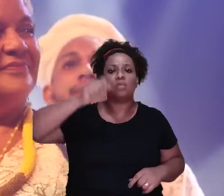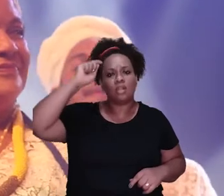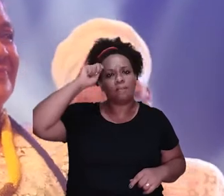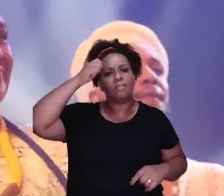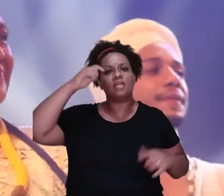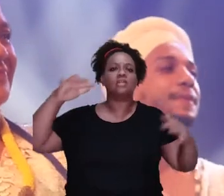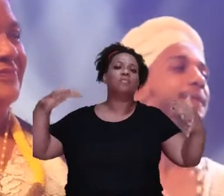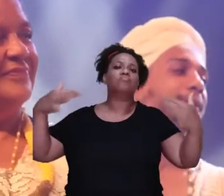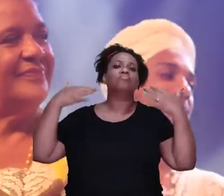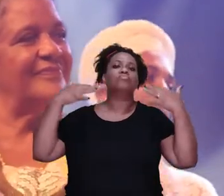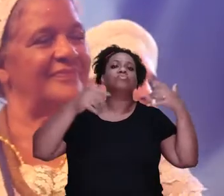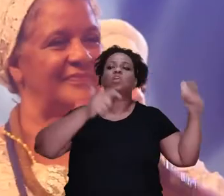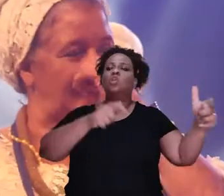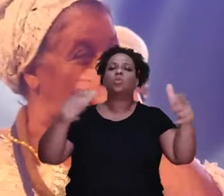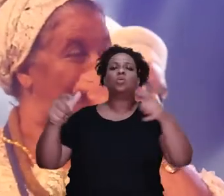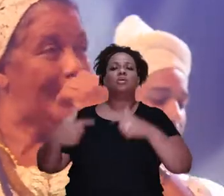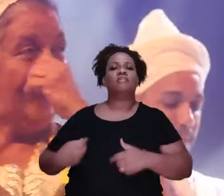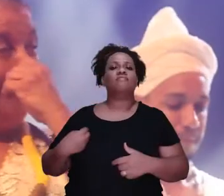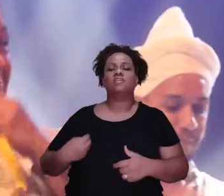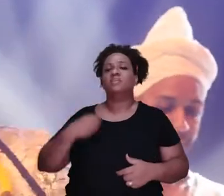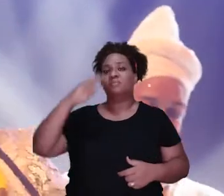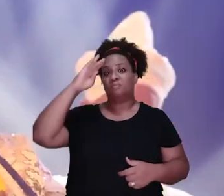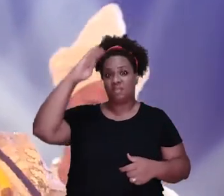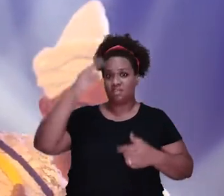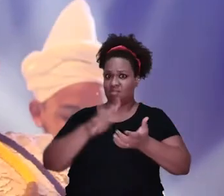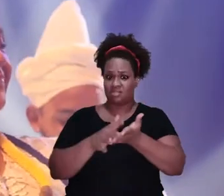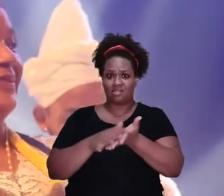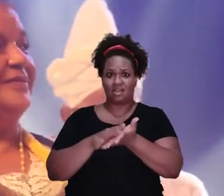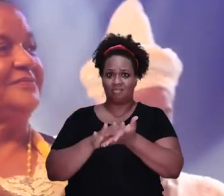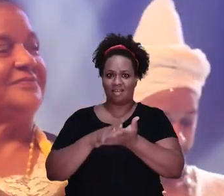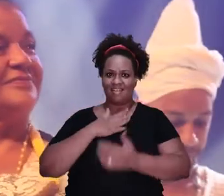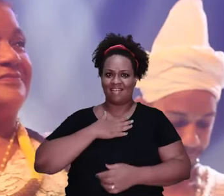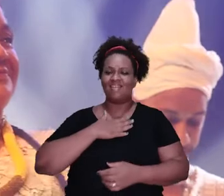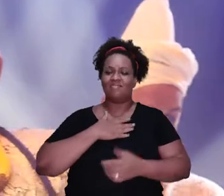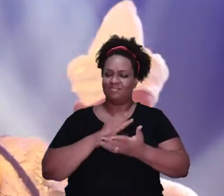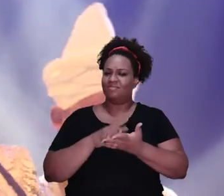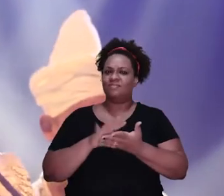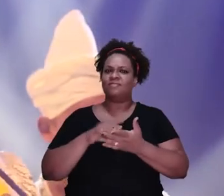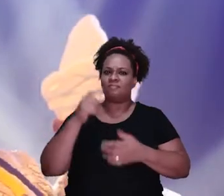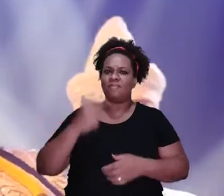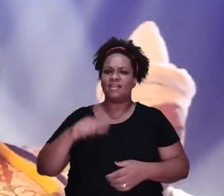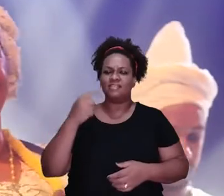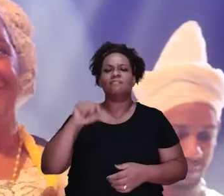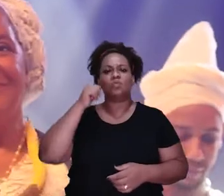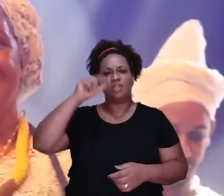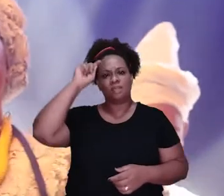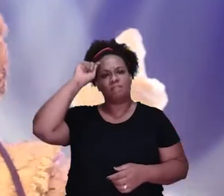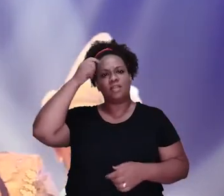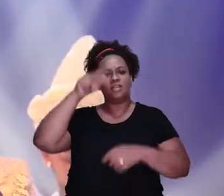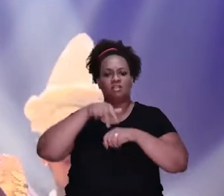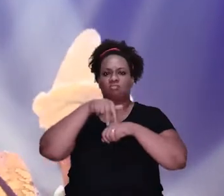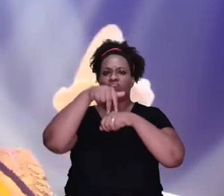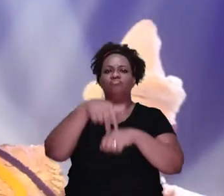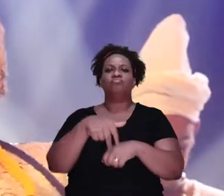tem a voz da mulher preta tem a voz dentro dos lugares que ela ocupa principalmente no samba que a bandeira que eu carrego que a gente tenha mais